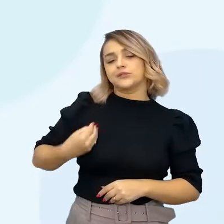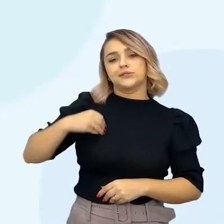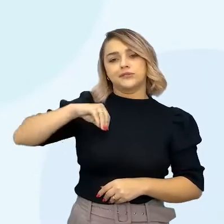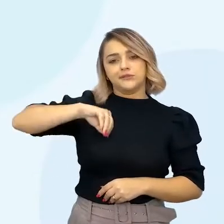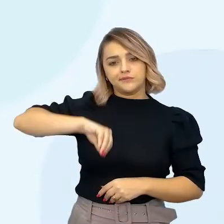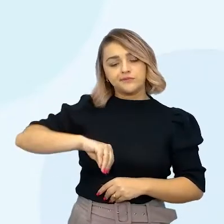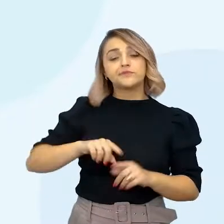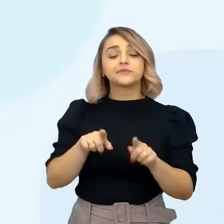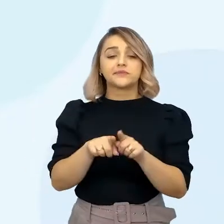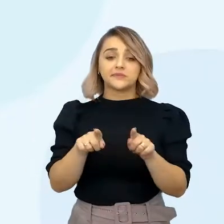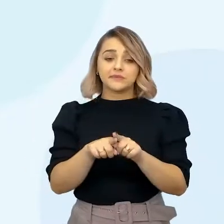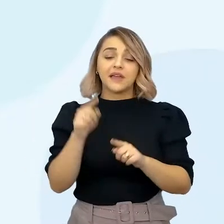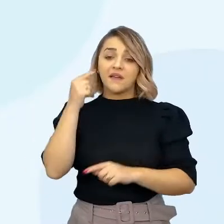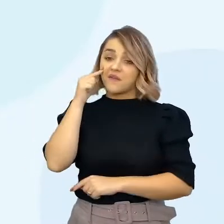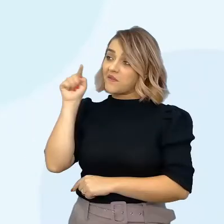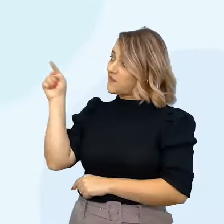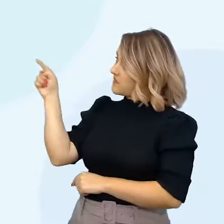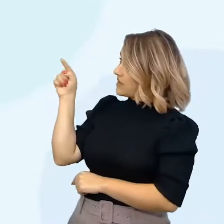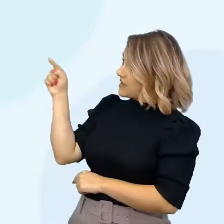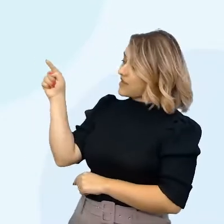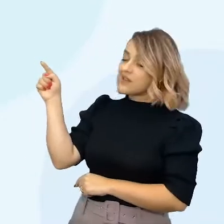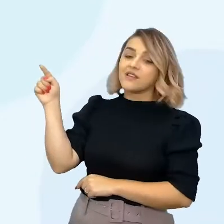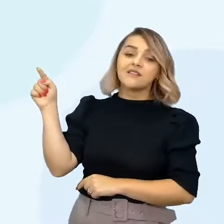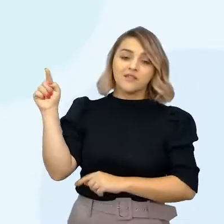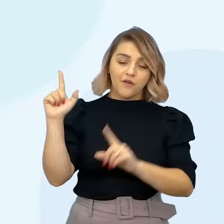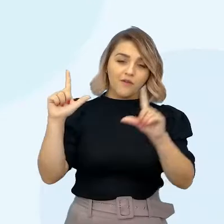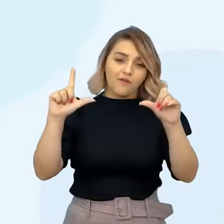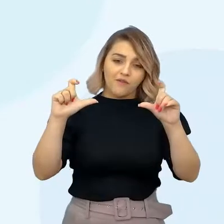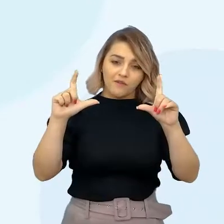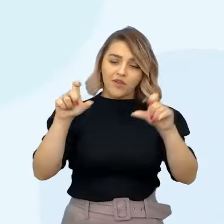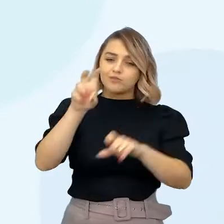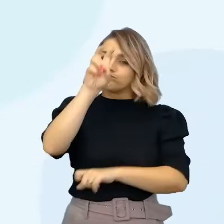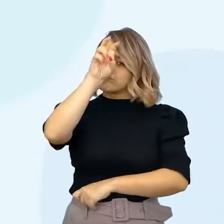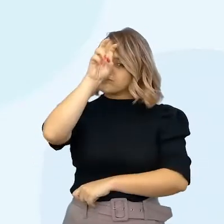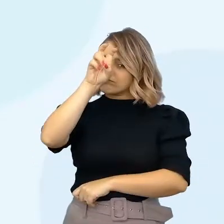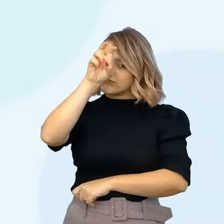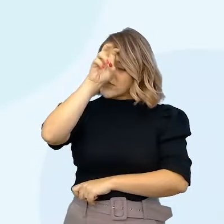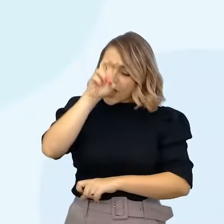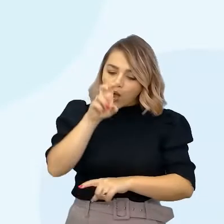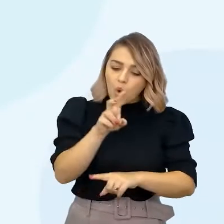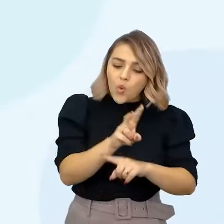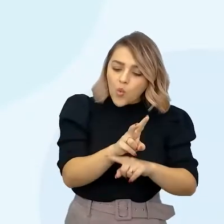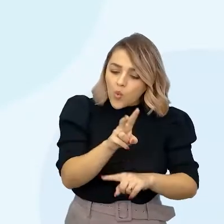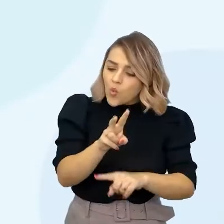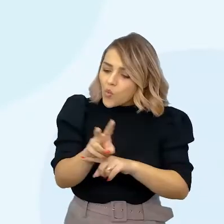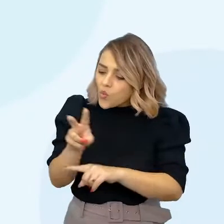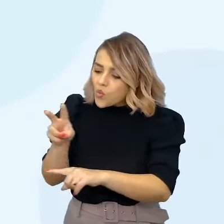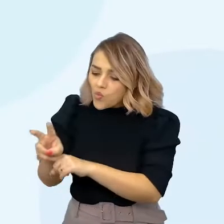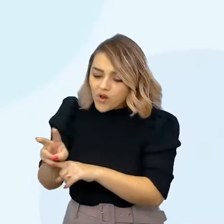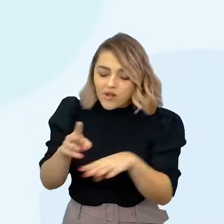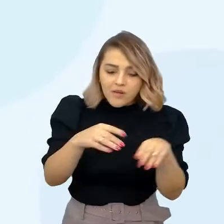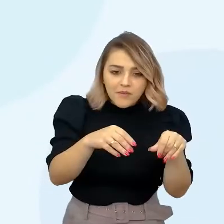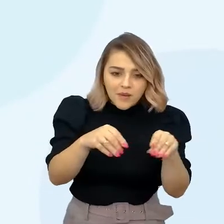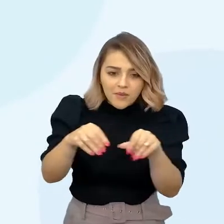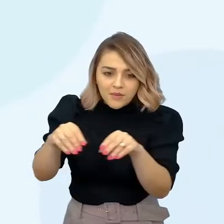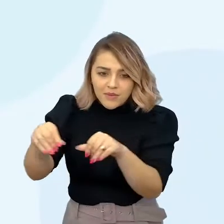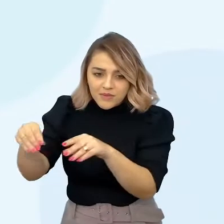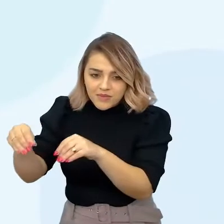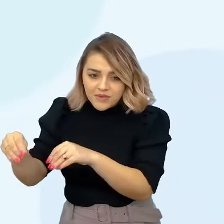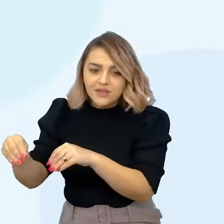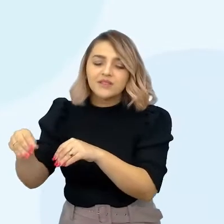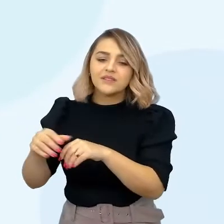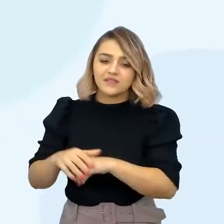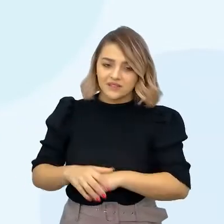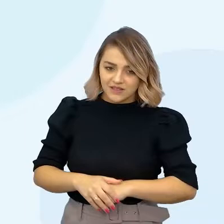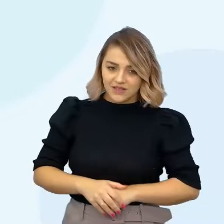Cultivando o solo, né? Fazendo aí o arado, né? Então, né? É um agricultor arando o solo, e isso já, né? Fazendo